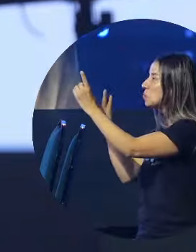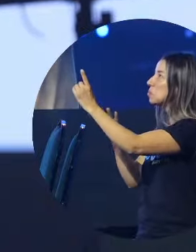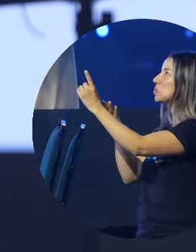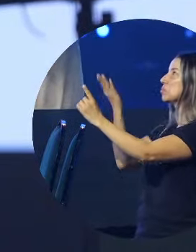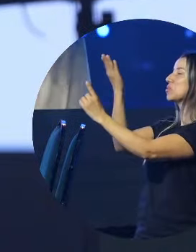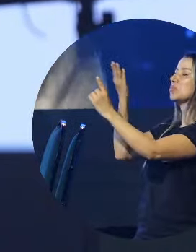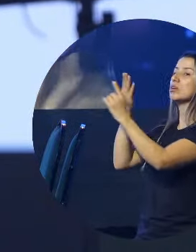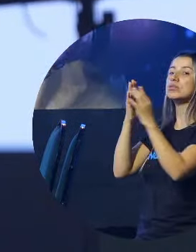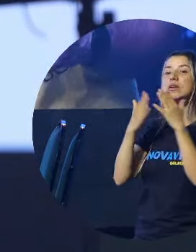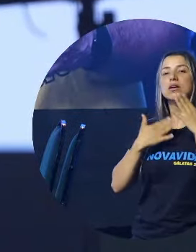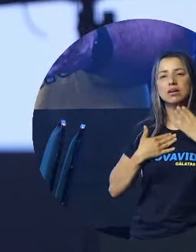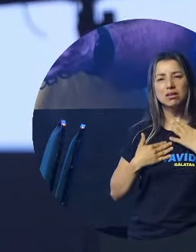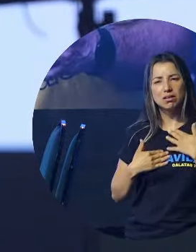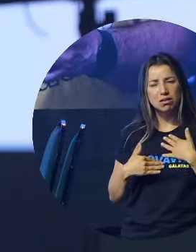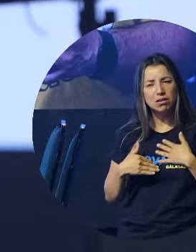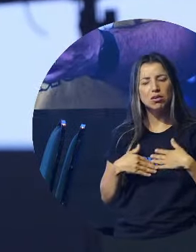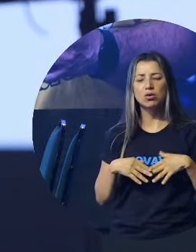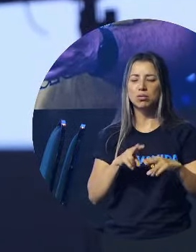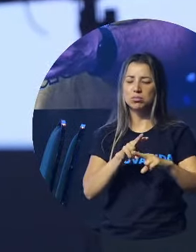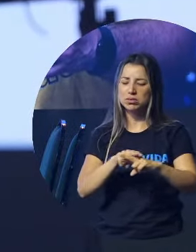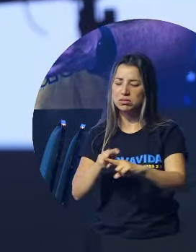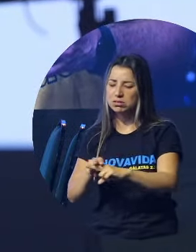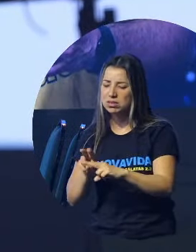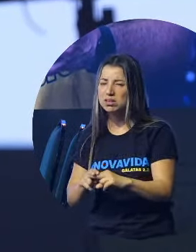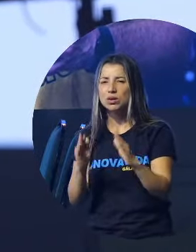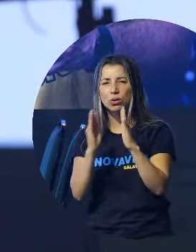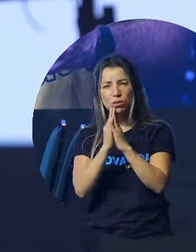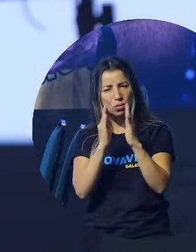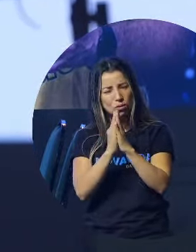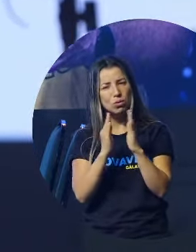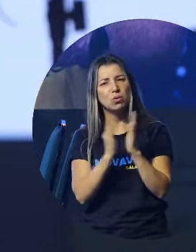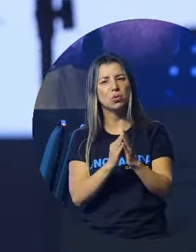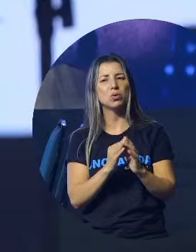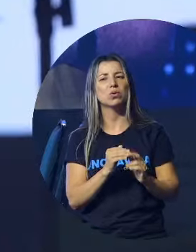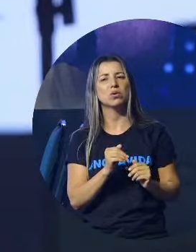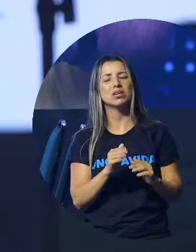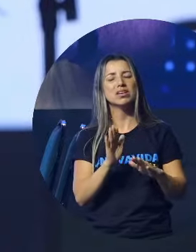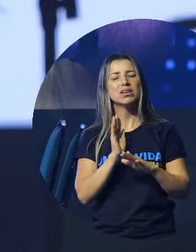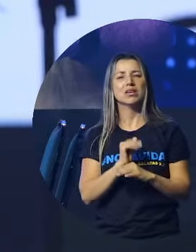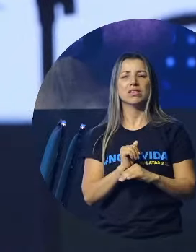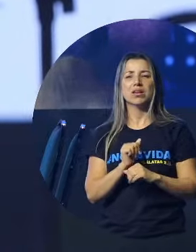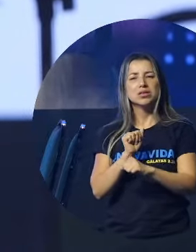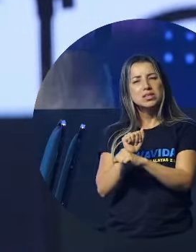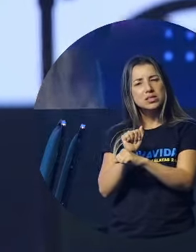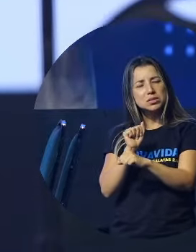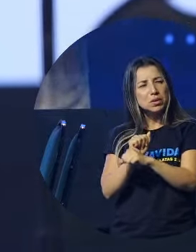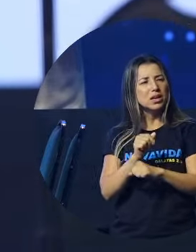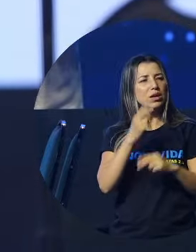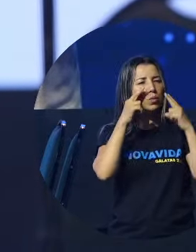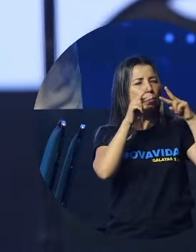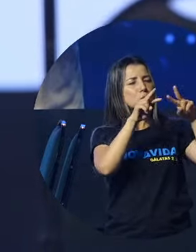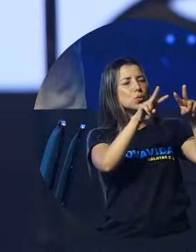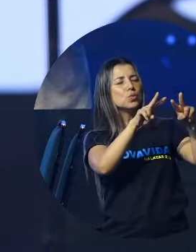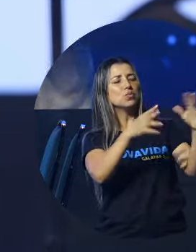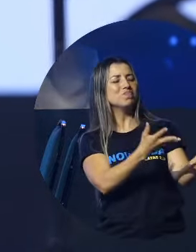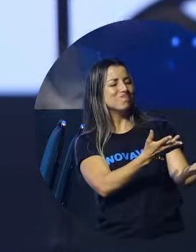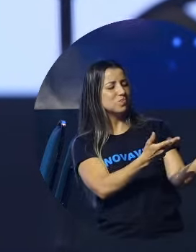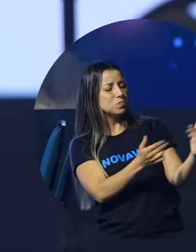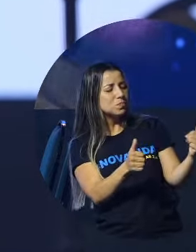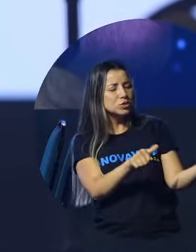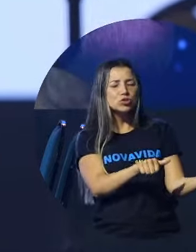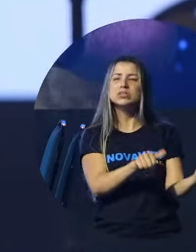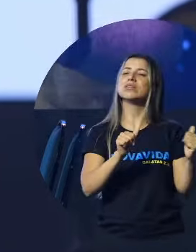Sossega aí no seu lugar e ora enquanto ele estiver sendo batizado, para que a gente batize muitos outros e